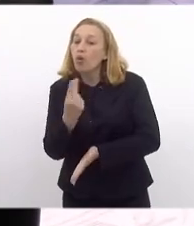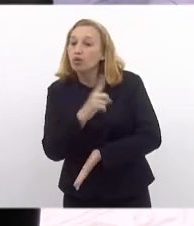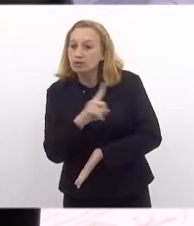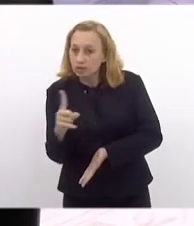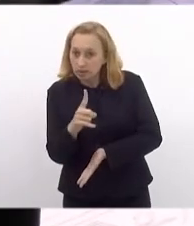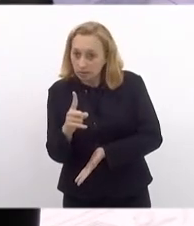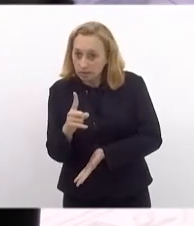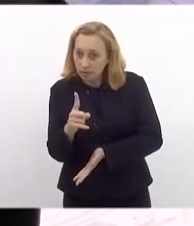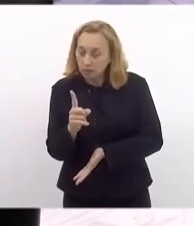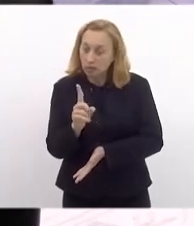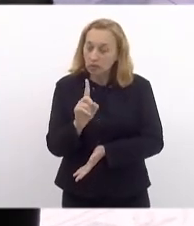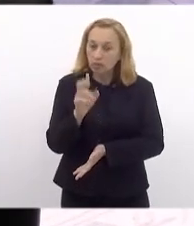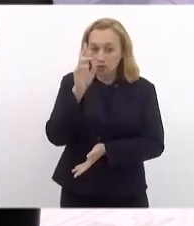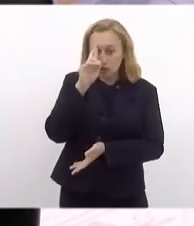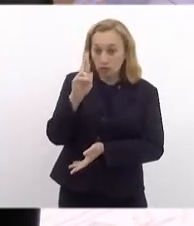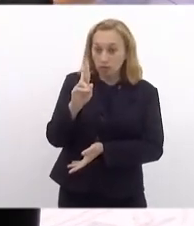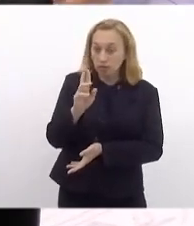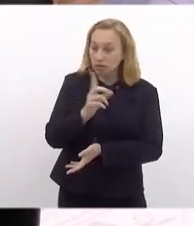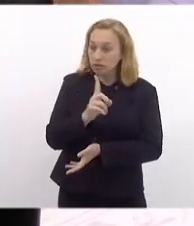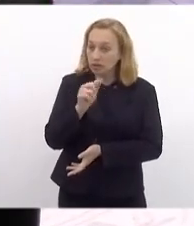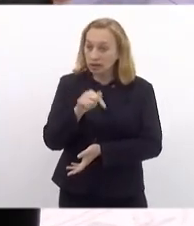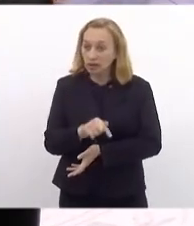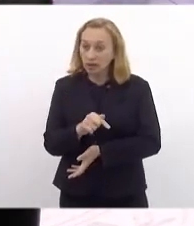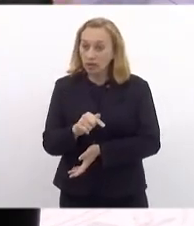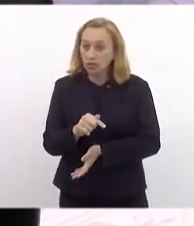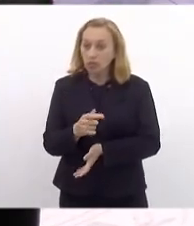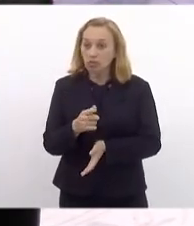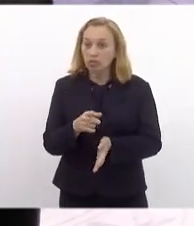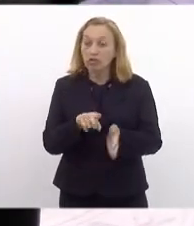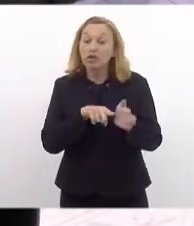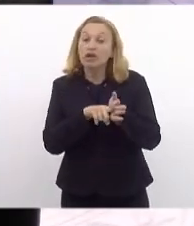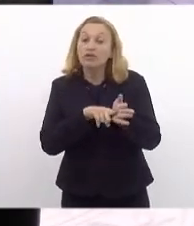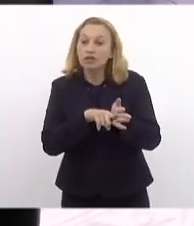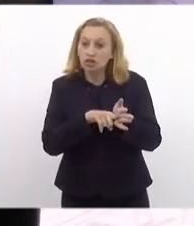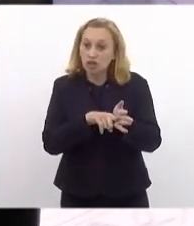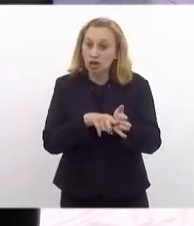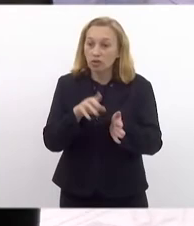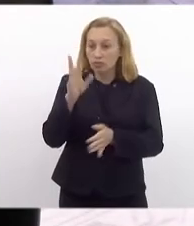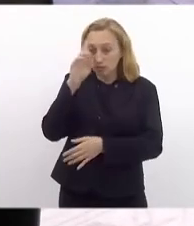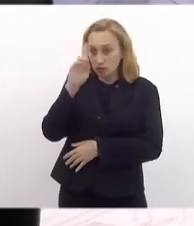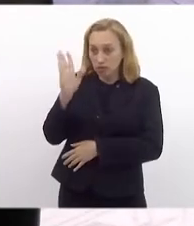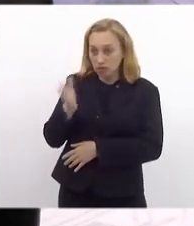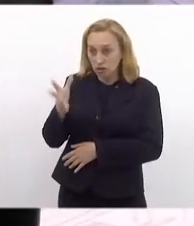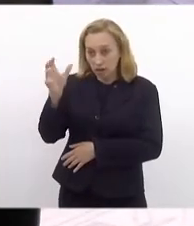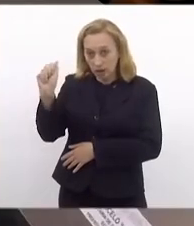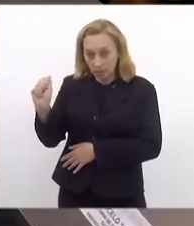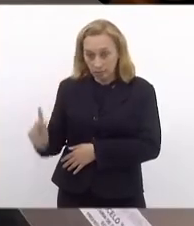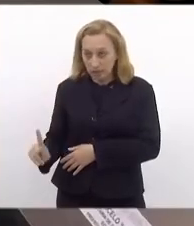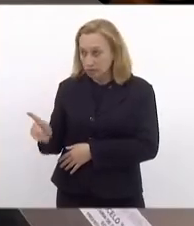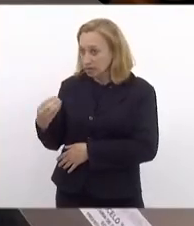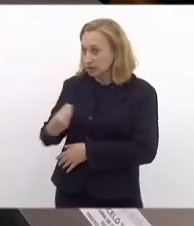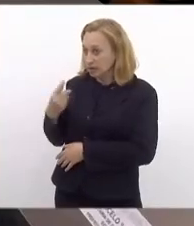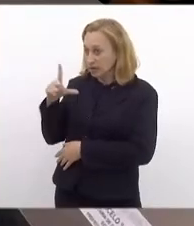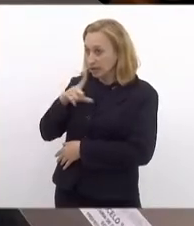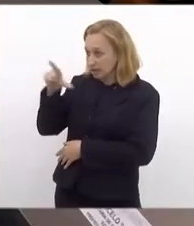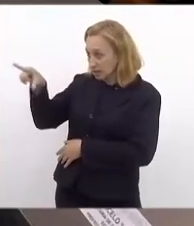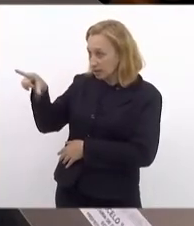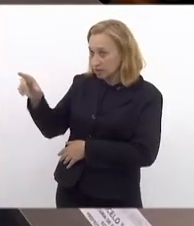com o auditor fiscal só tá com um advogado hoje eu tô fiscal seu já se aposentou estão sentados ali ó